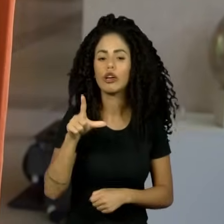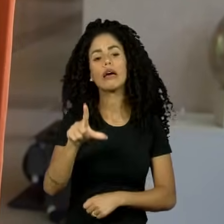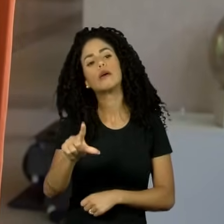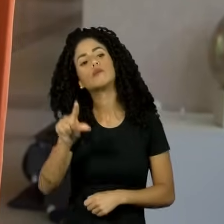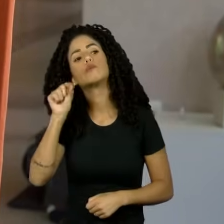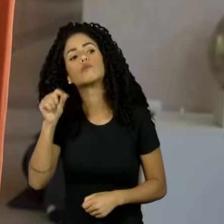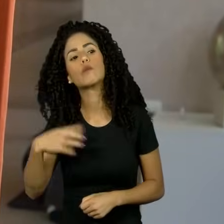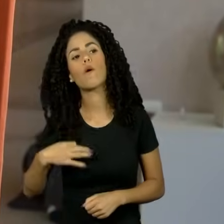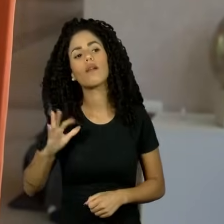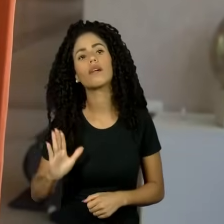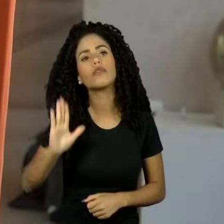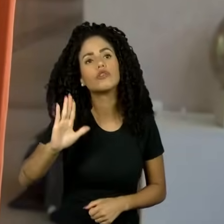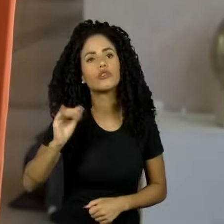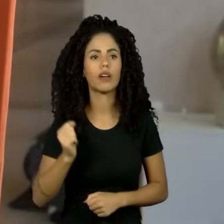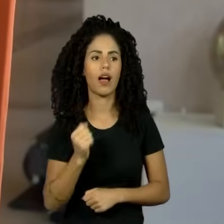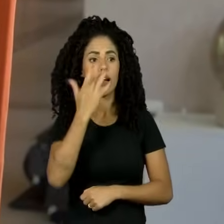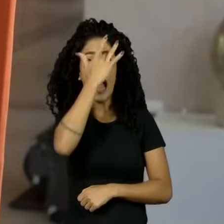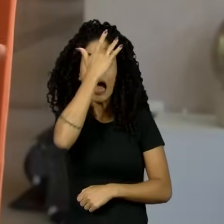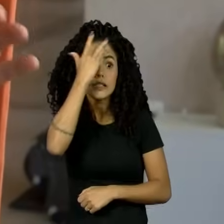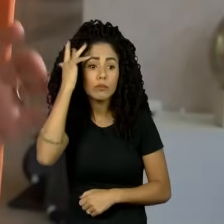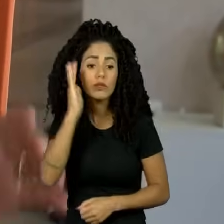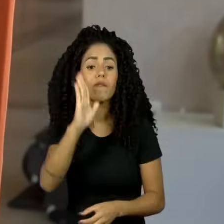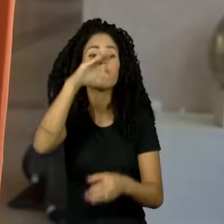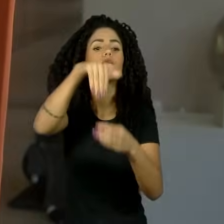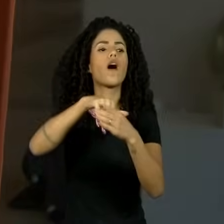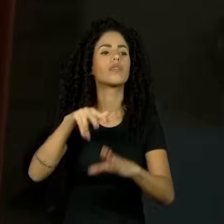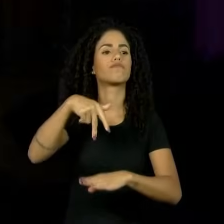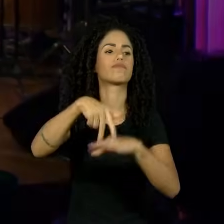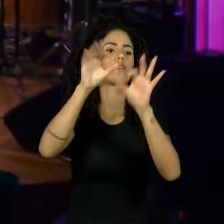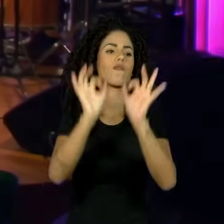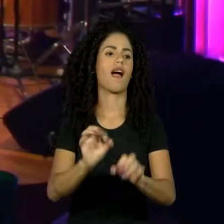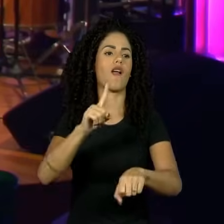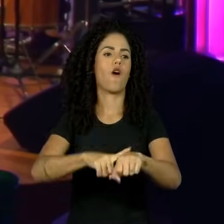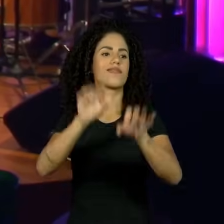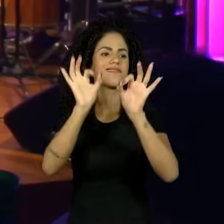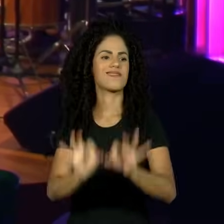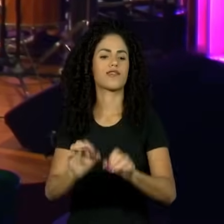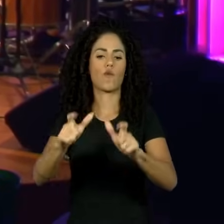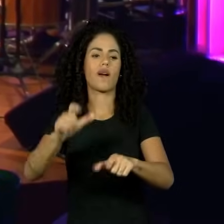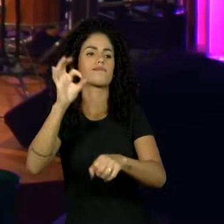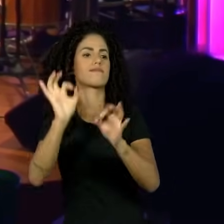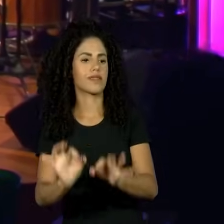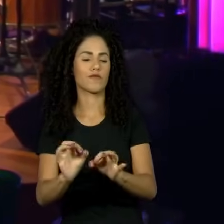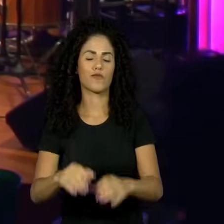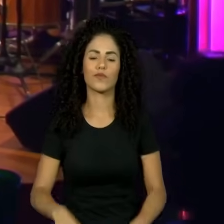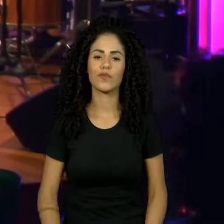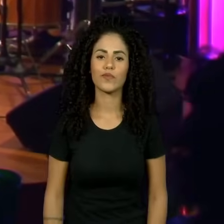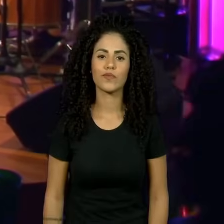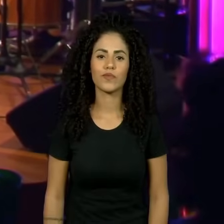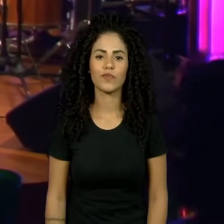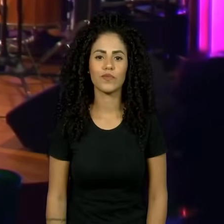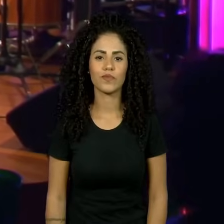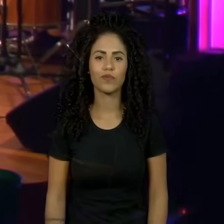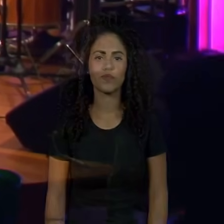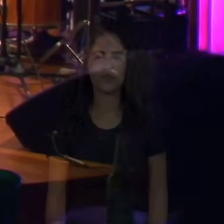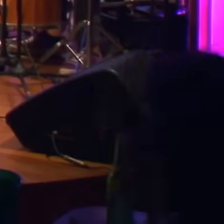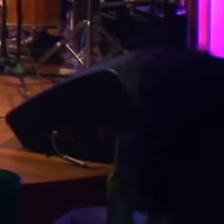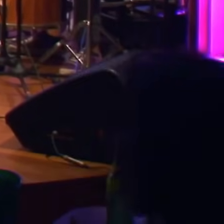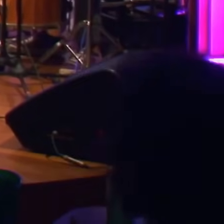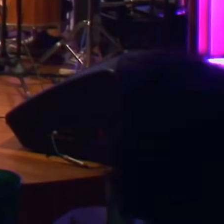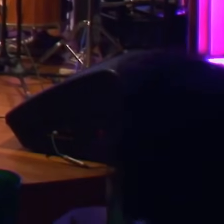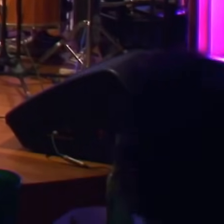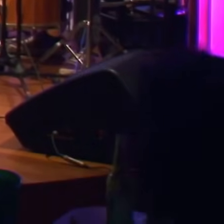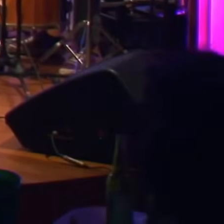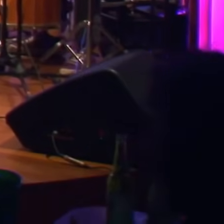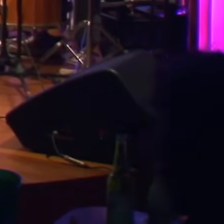pondo as pessoas certas nos lugares certos. Eu vou embora para Minas Gerais agora, vou pela estrada